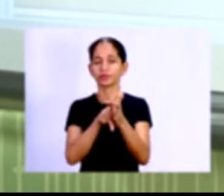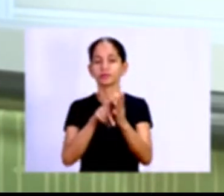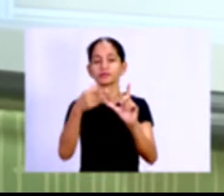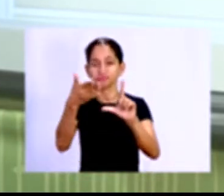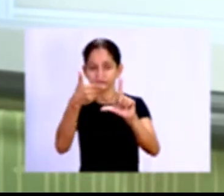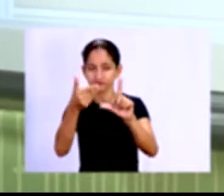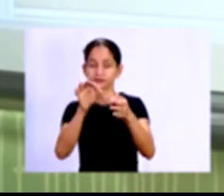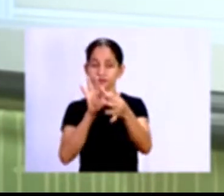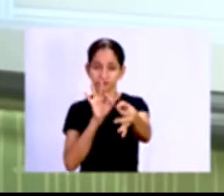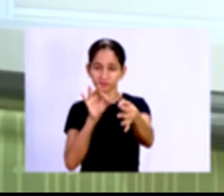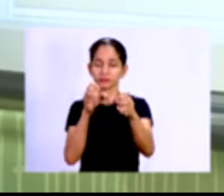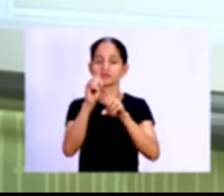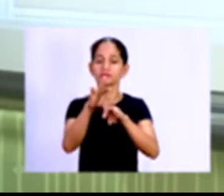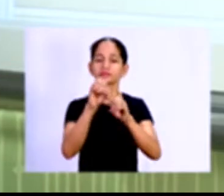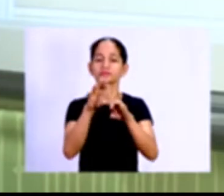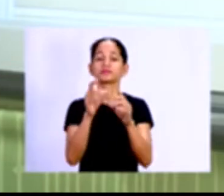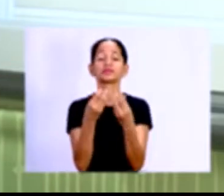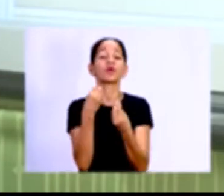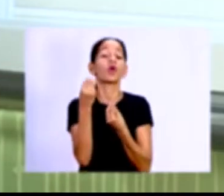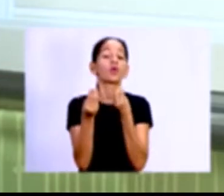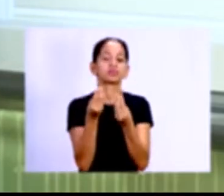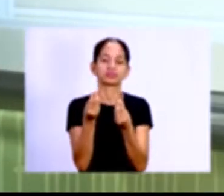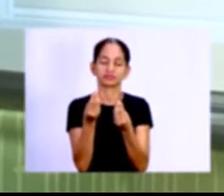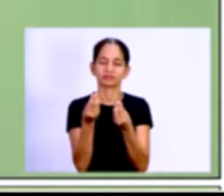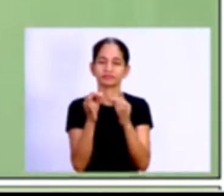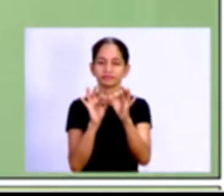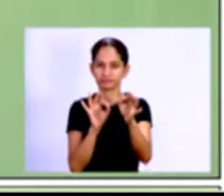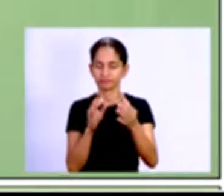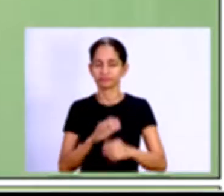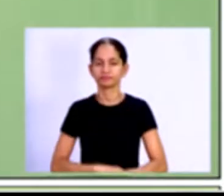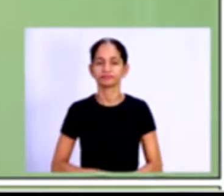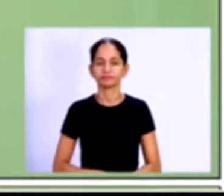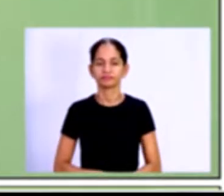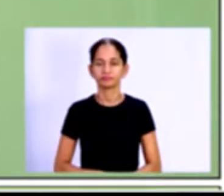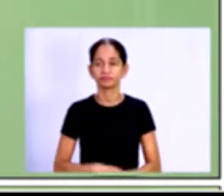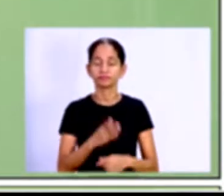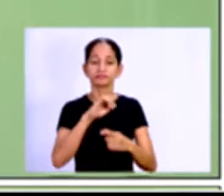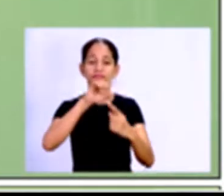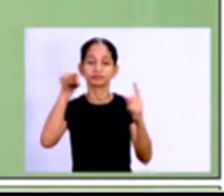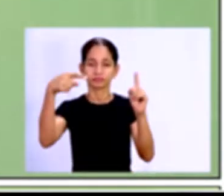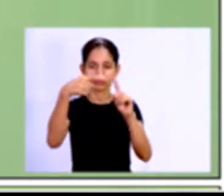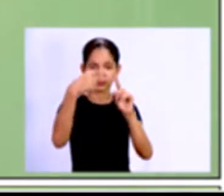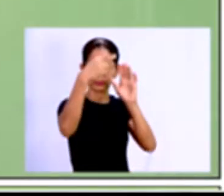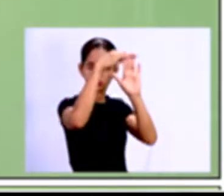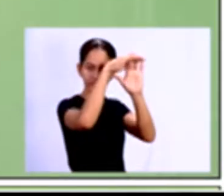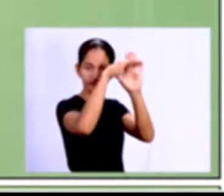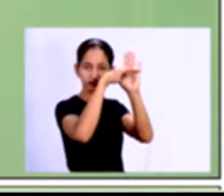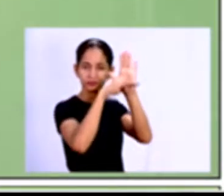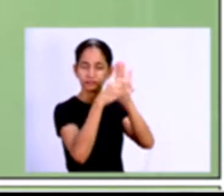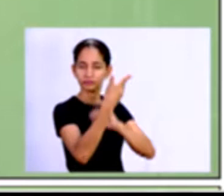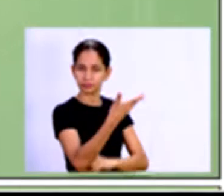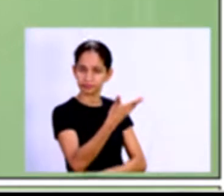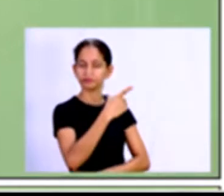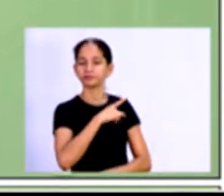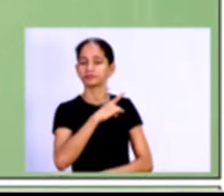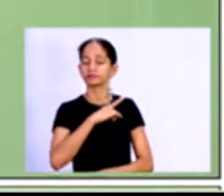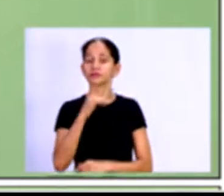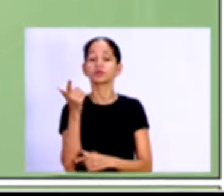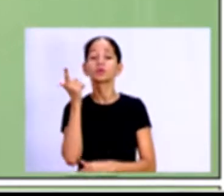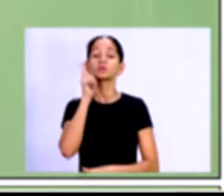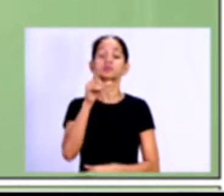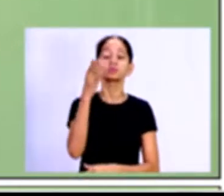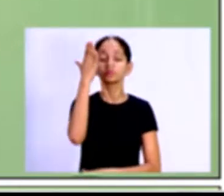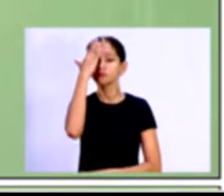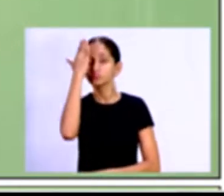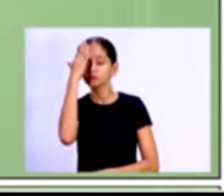metodologias e sobre estudar na educação à distância. Os objetivos dessa aula são